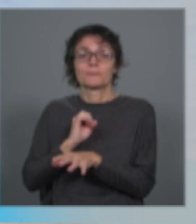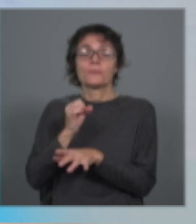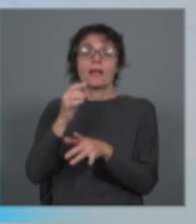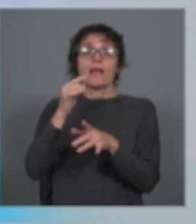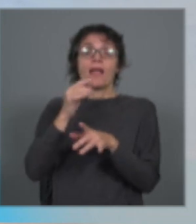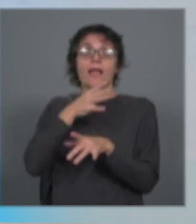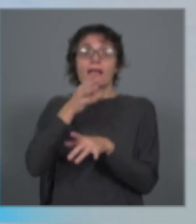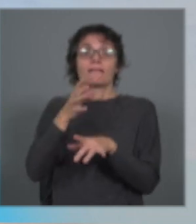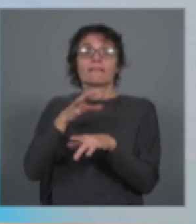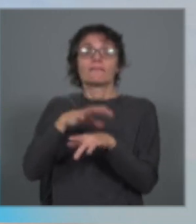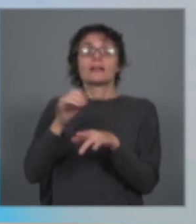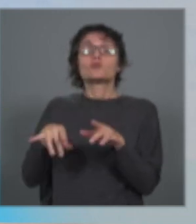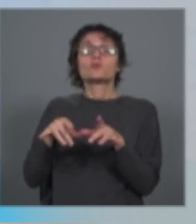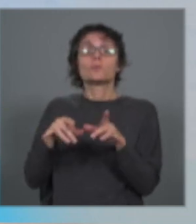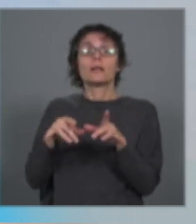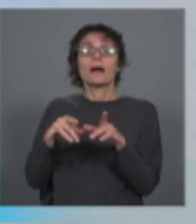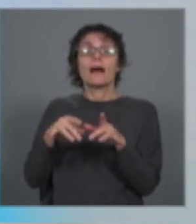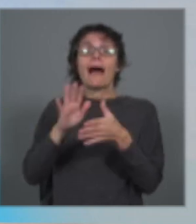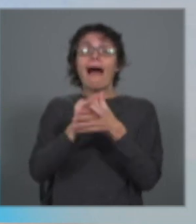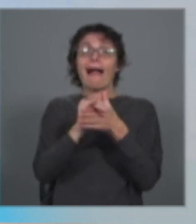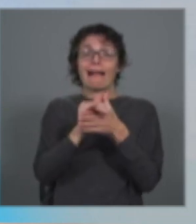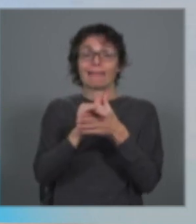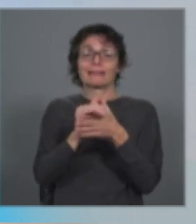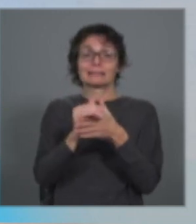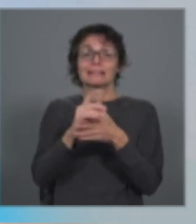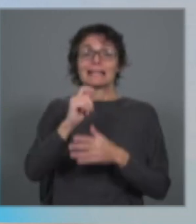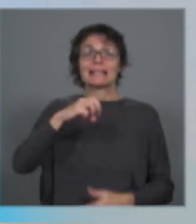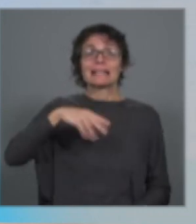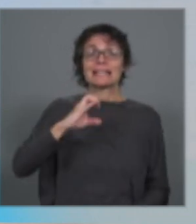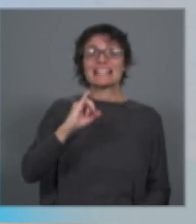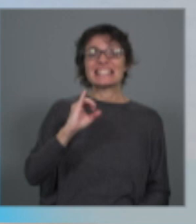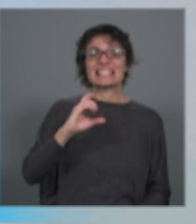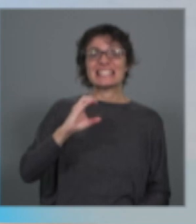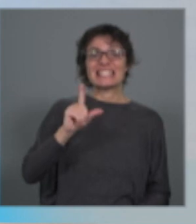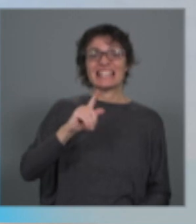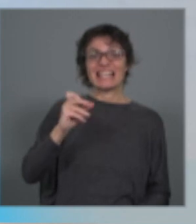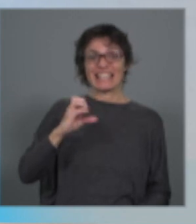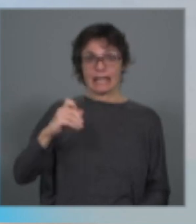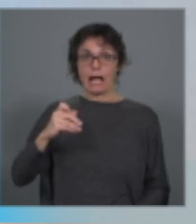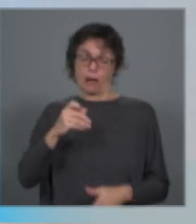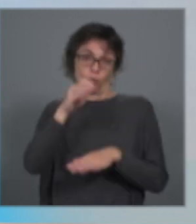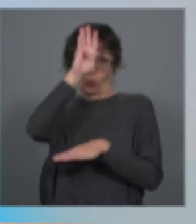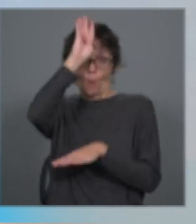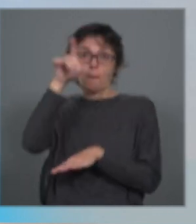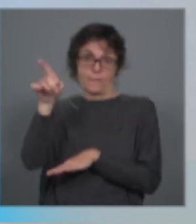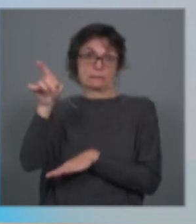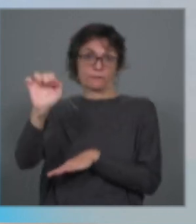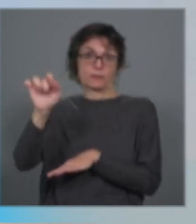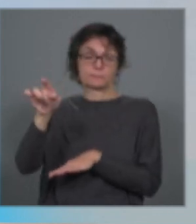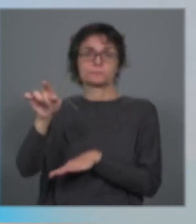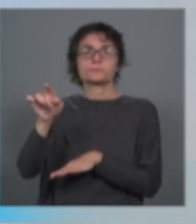encíclica do Papa, que anda a ser muito louvada por quem não a percebe nitidamente ou não a louvaria,